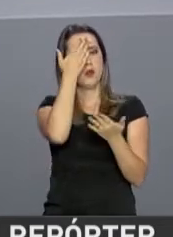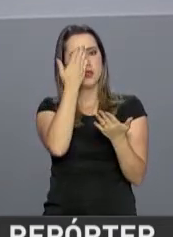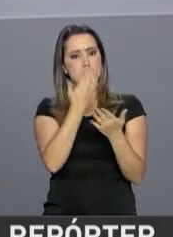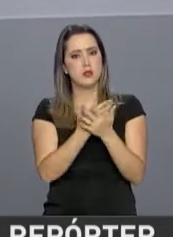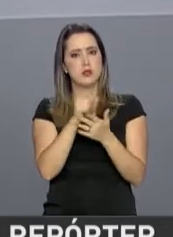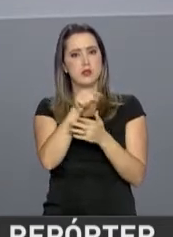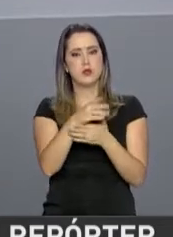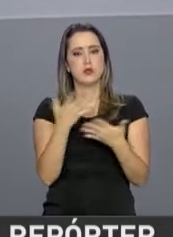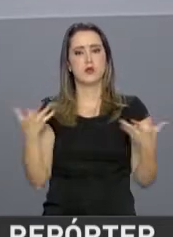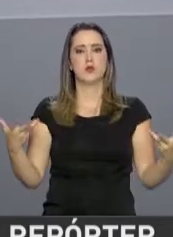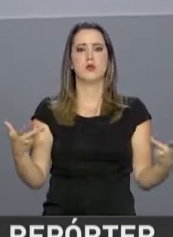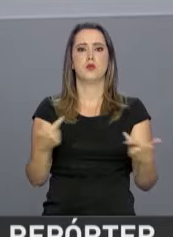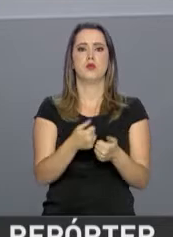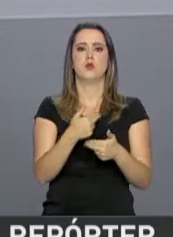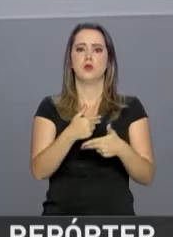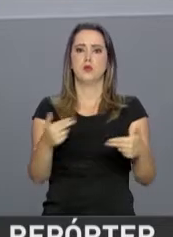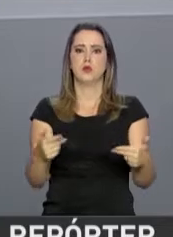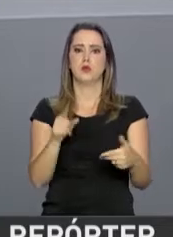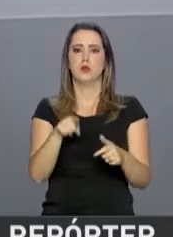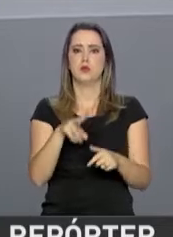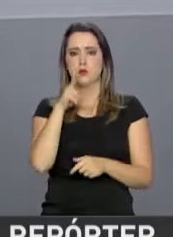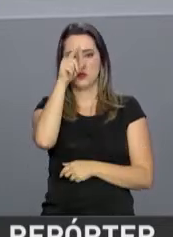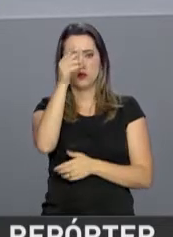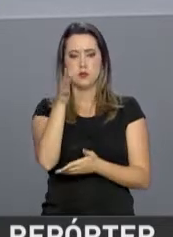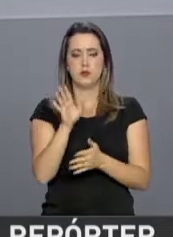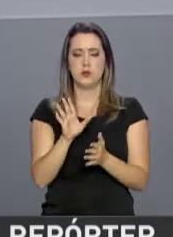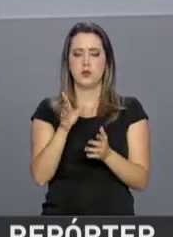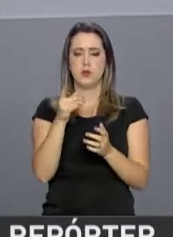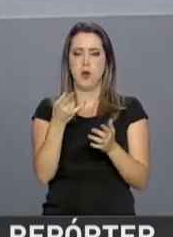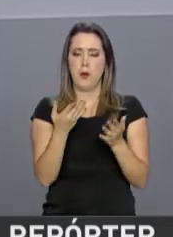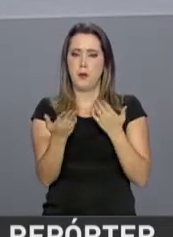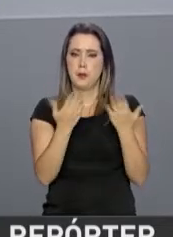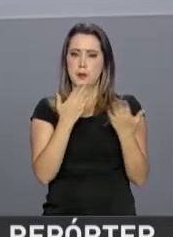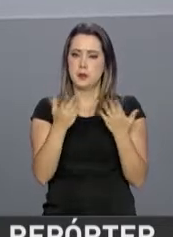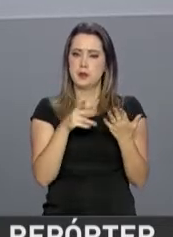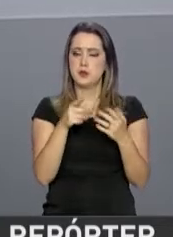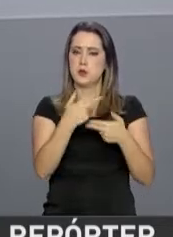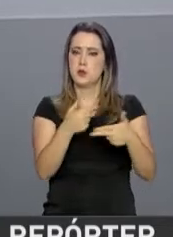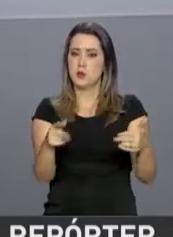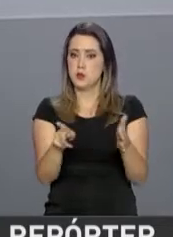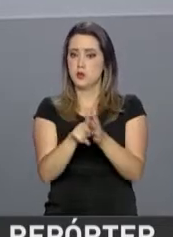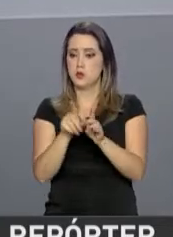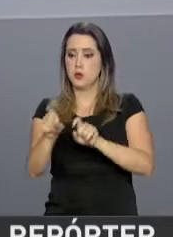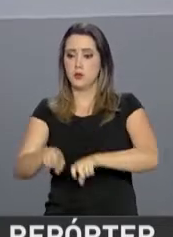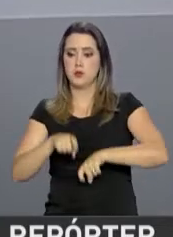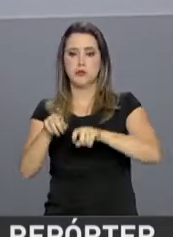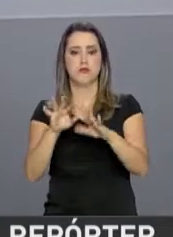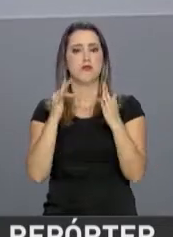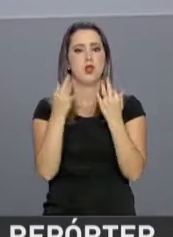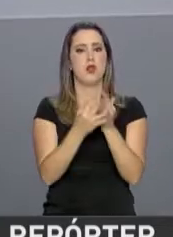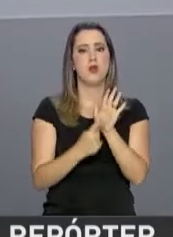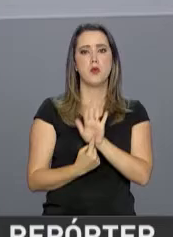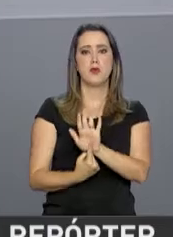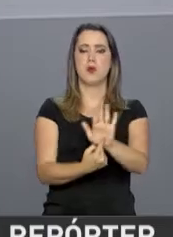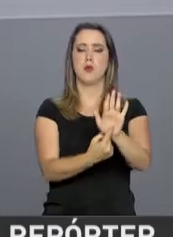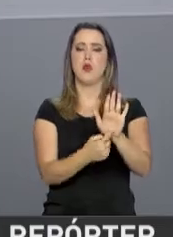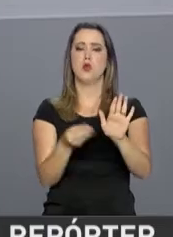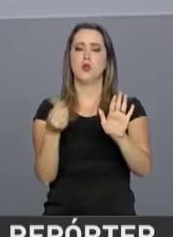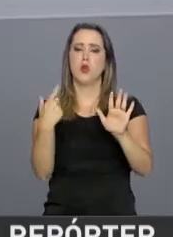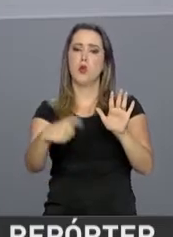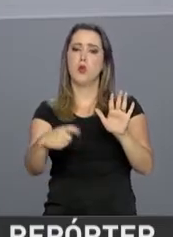credibilidade sobre a qualidade da produção fortalece a identidade dos produtos e informa à origem para nós os